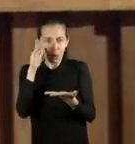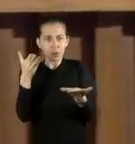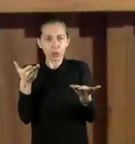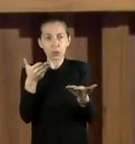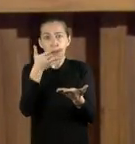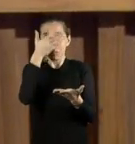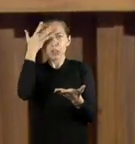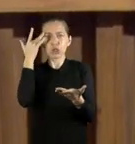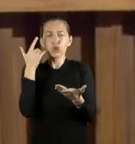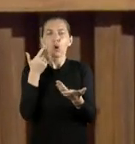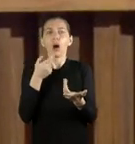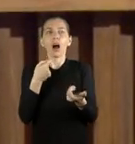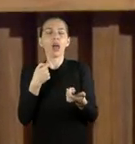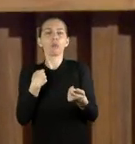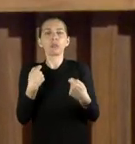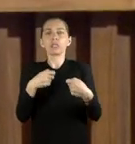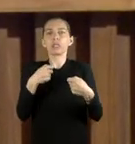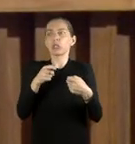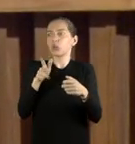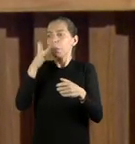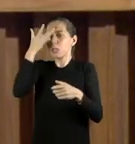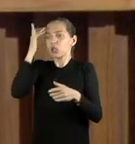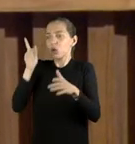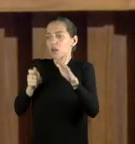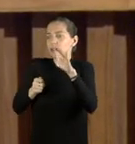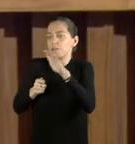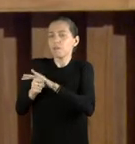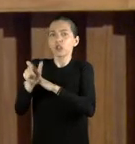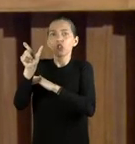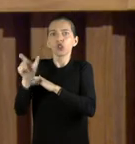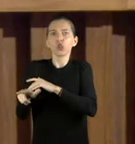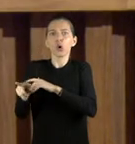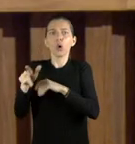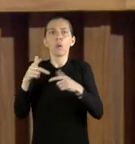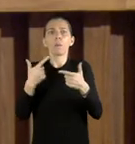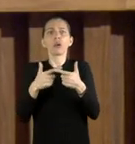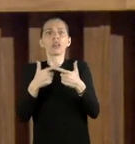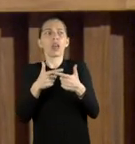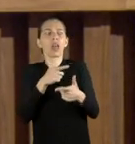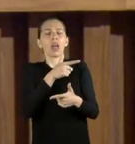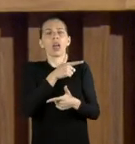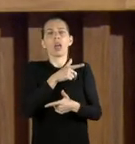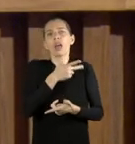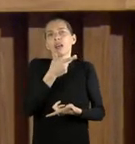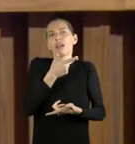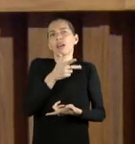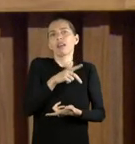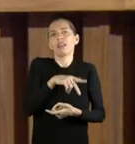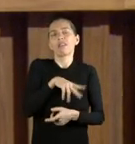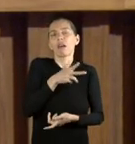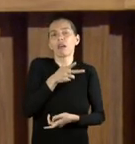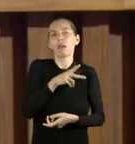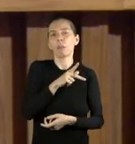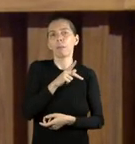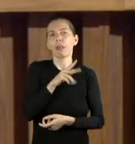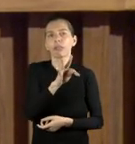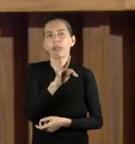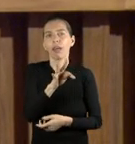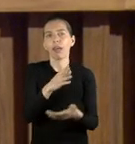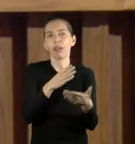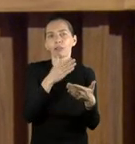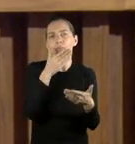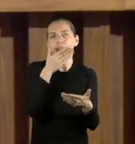procurando um investidor porque o partido político X ganhou a eleição, ou Y, e o que eu vou fazer com o